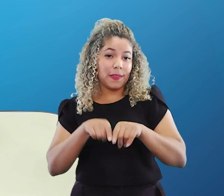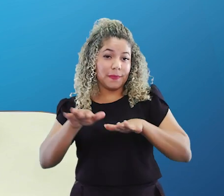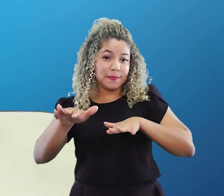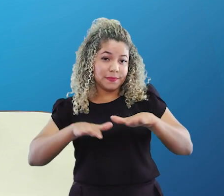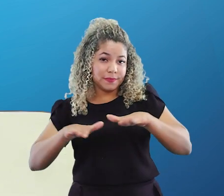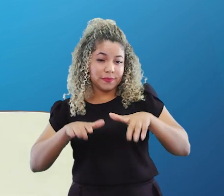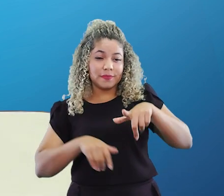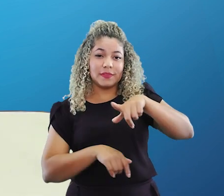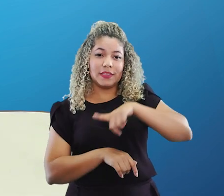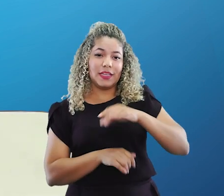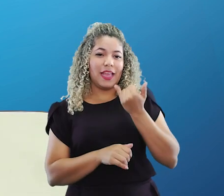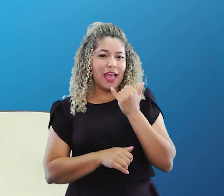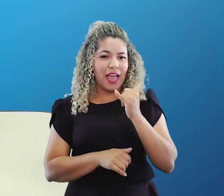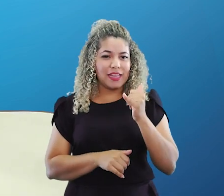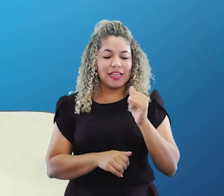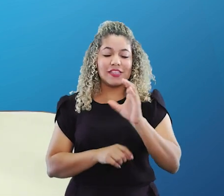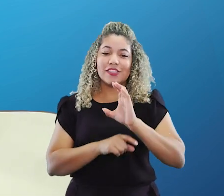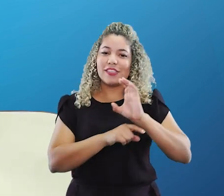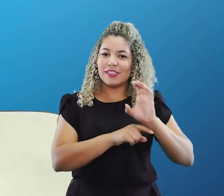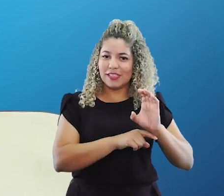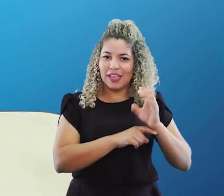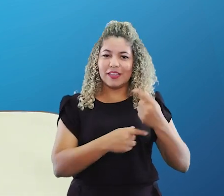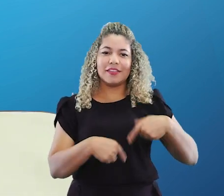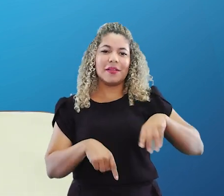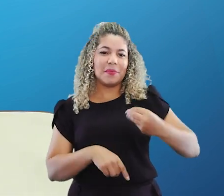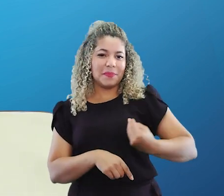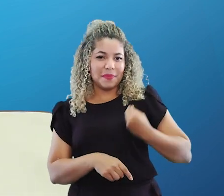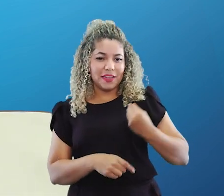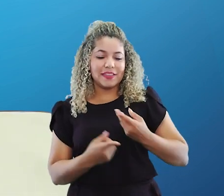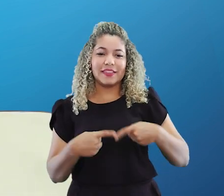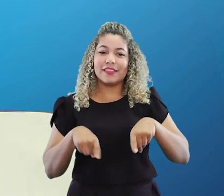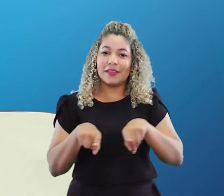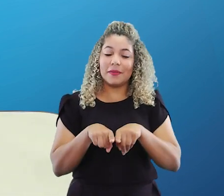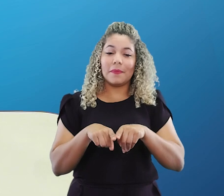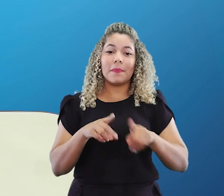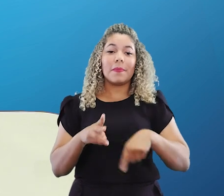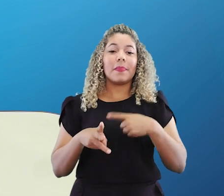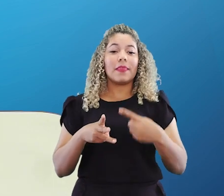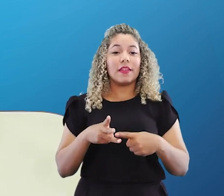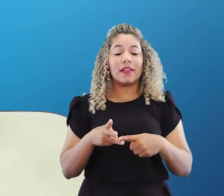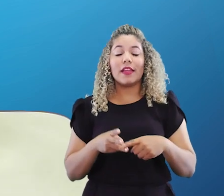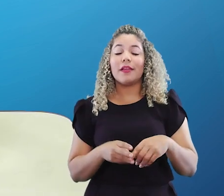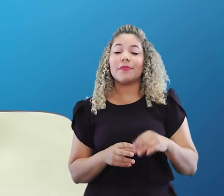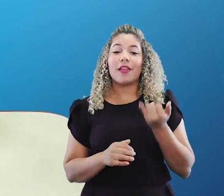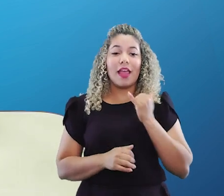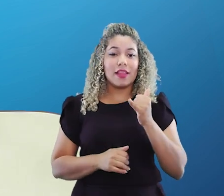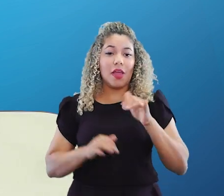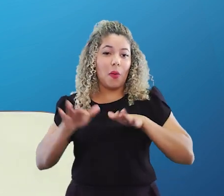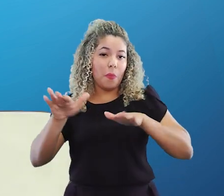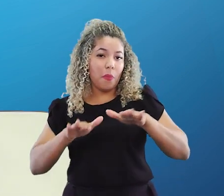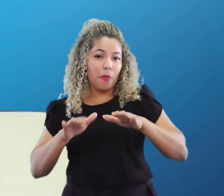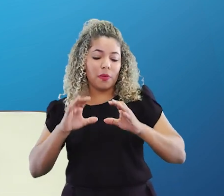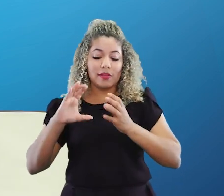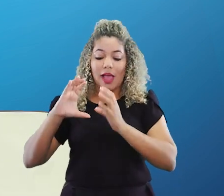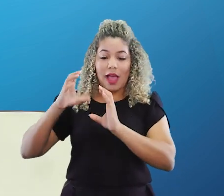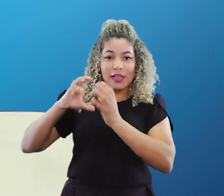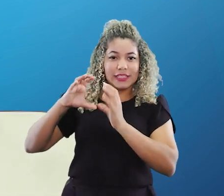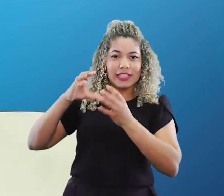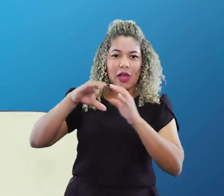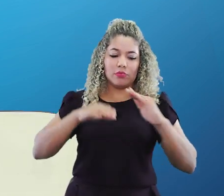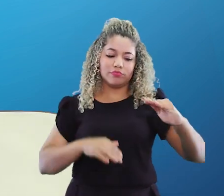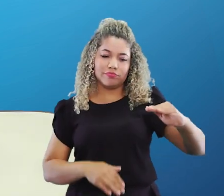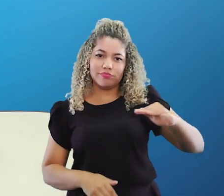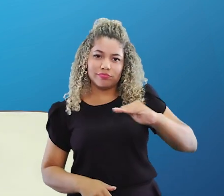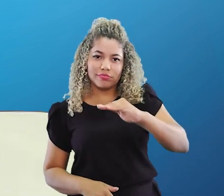o movimento, então nós temos a energia cinética dessa garra. Nós temos também energia cinética com a movimentação das